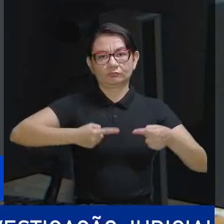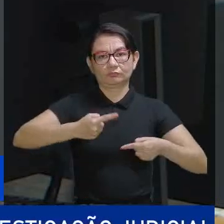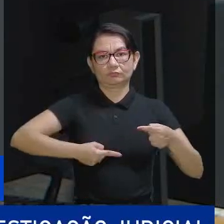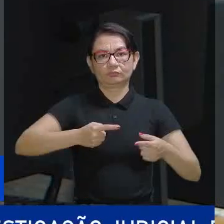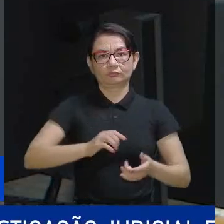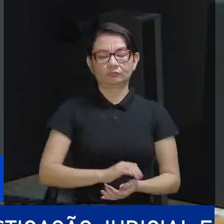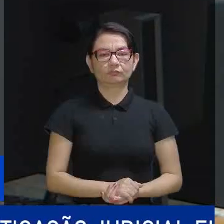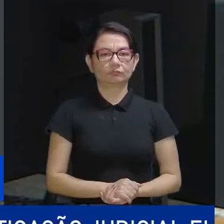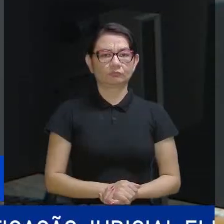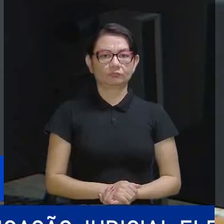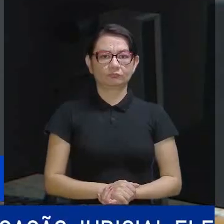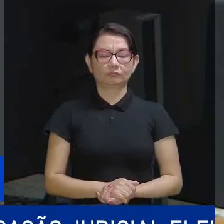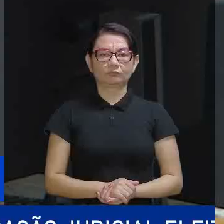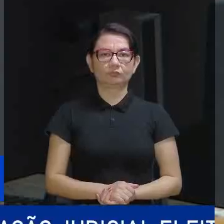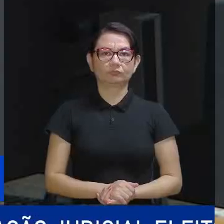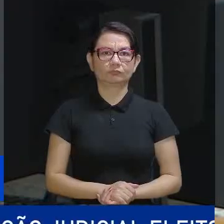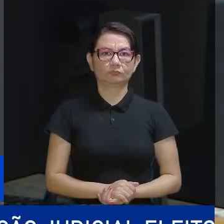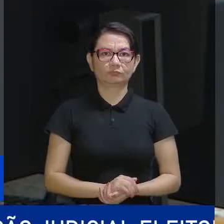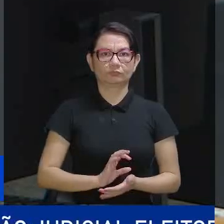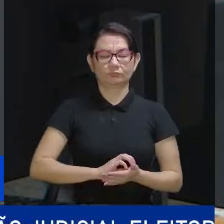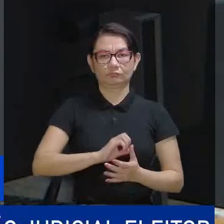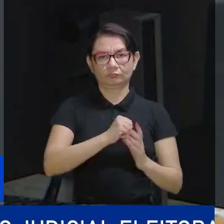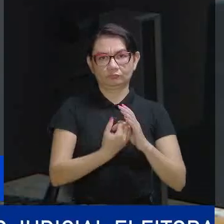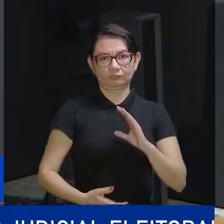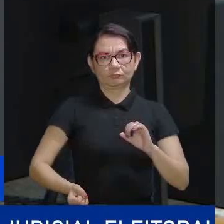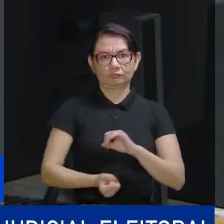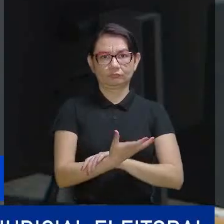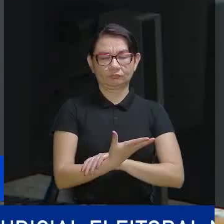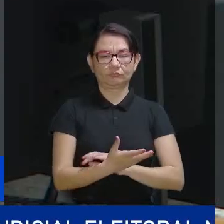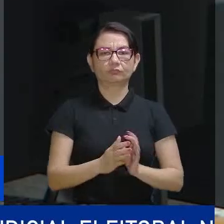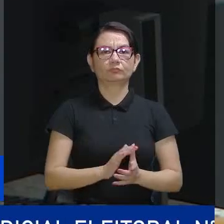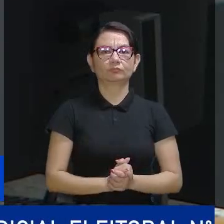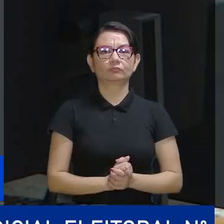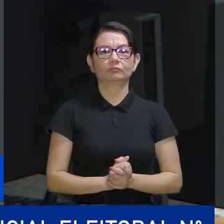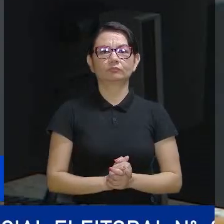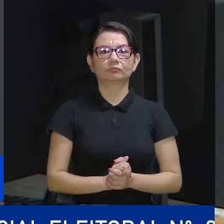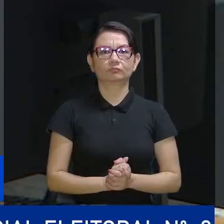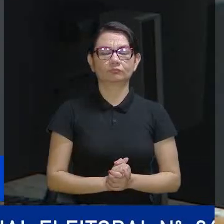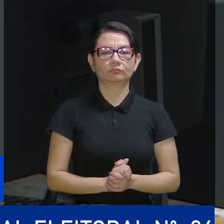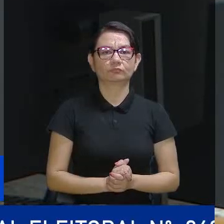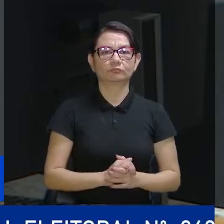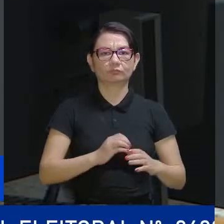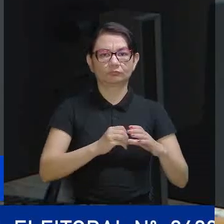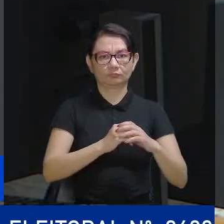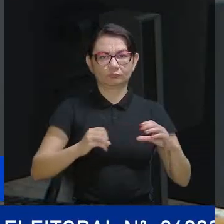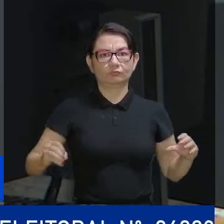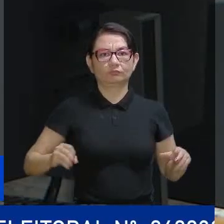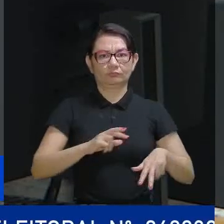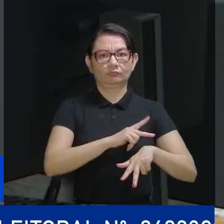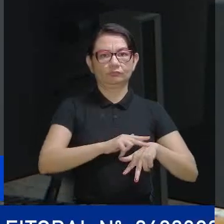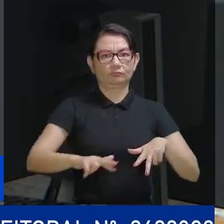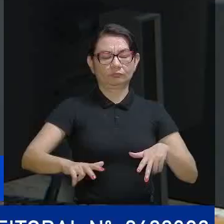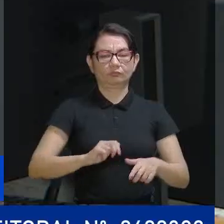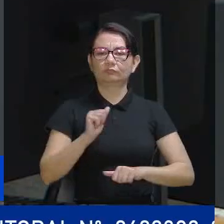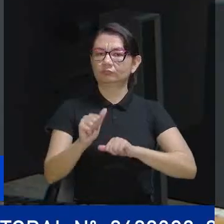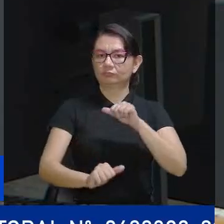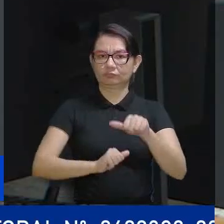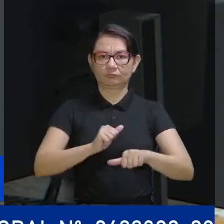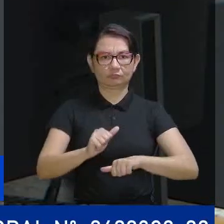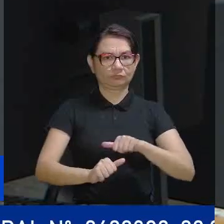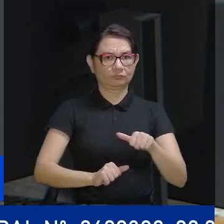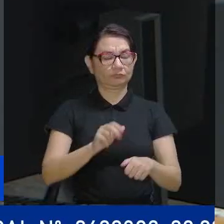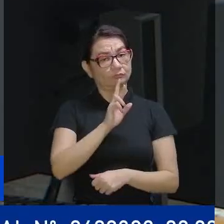requisitos essenciais à configuração da fraude à cota de gênero, razão pela qual a tese não tem aptidão para modificar o resultado do